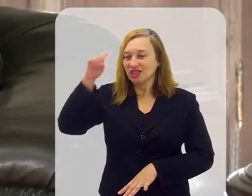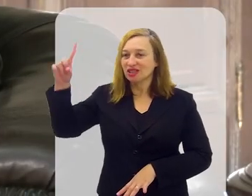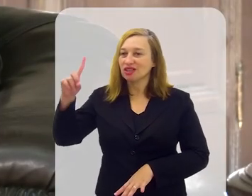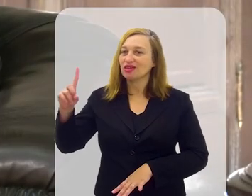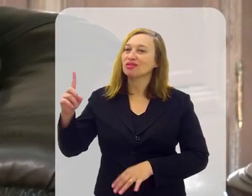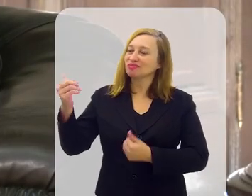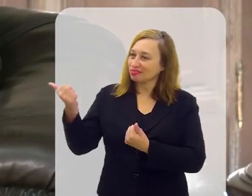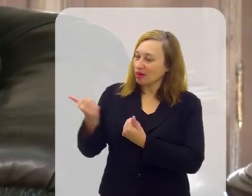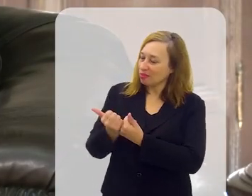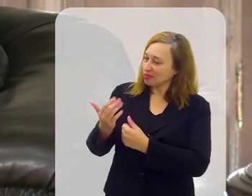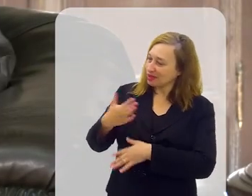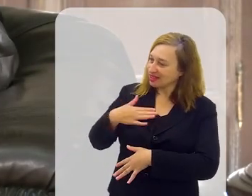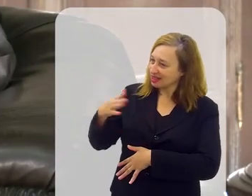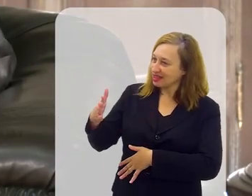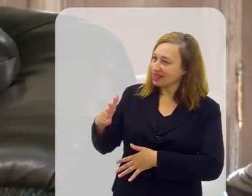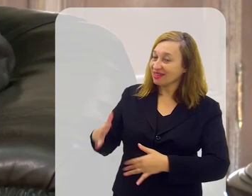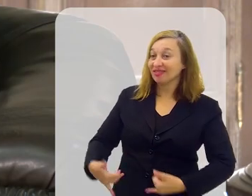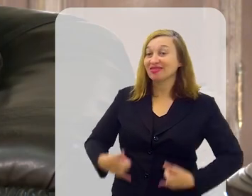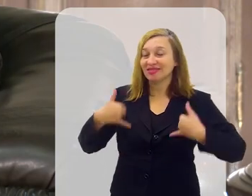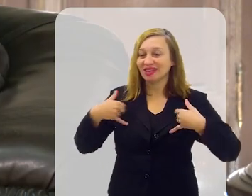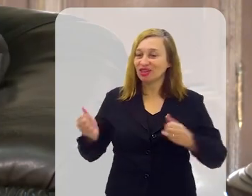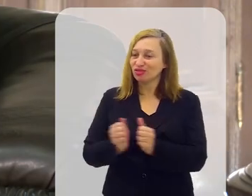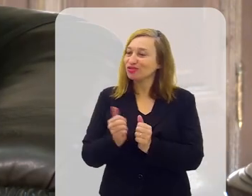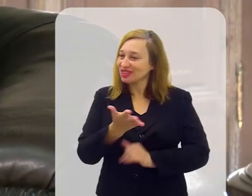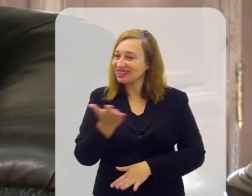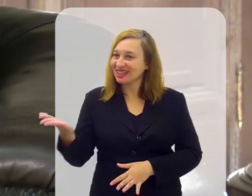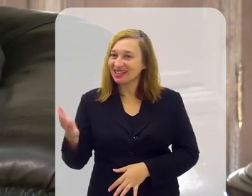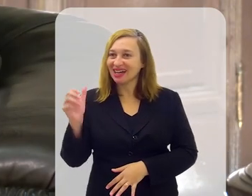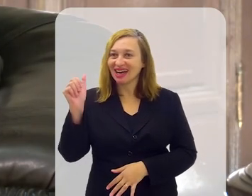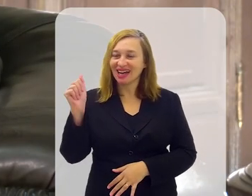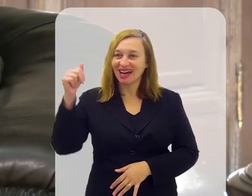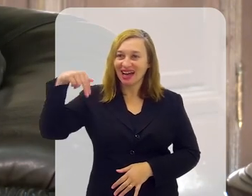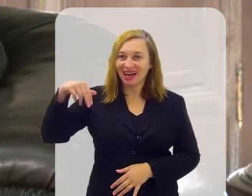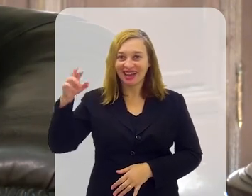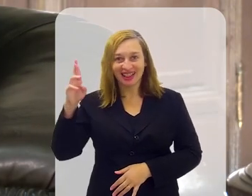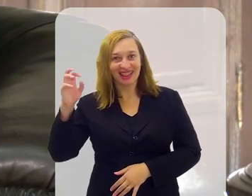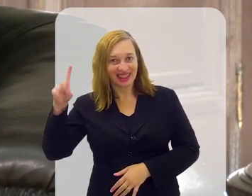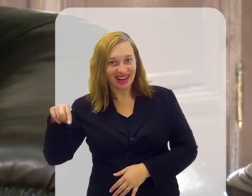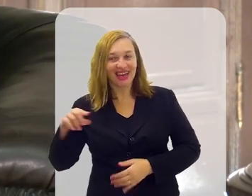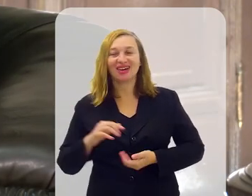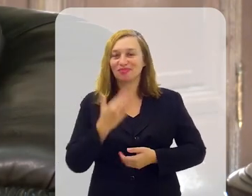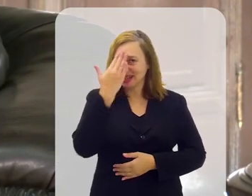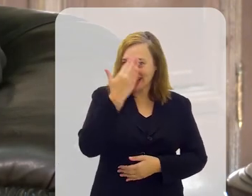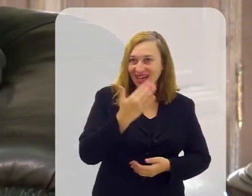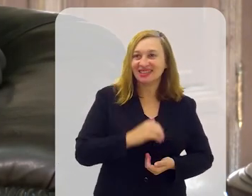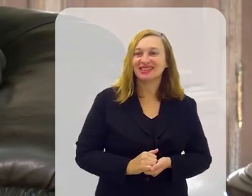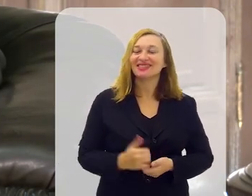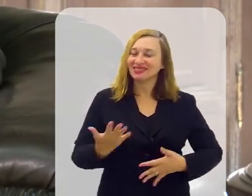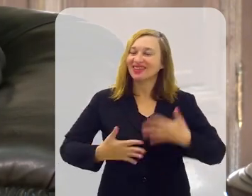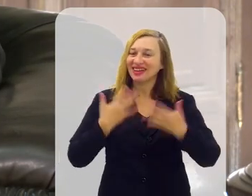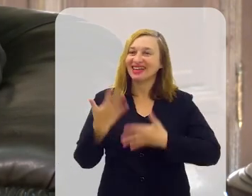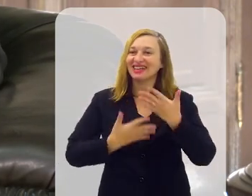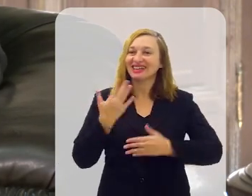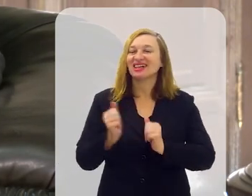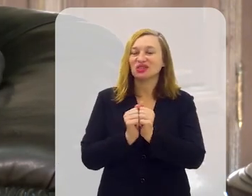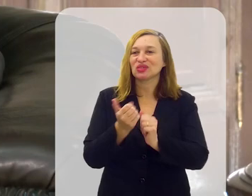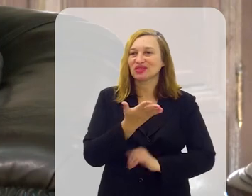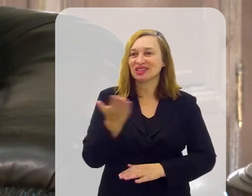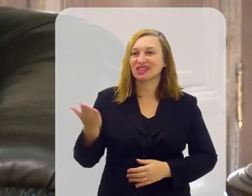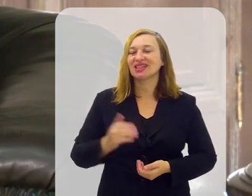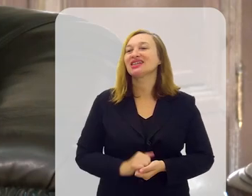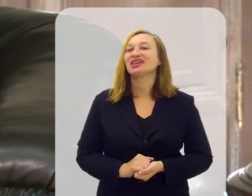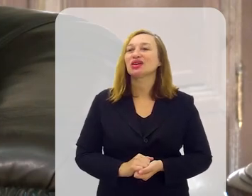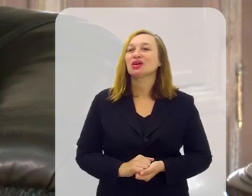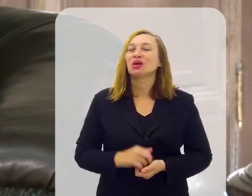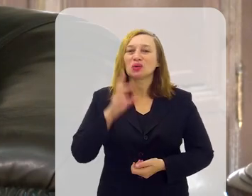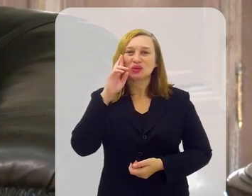ajudar. Estamos juntos, meu amado. Para mim é uma honra estar aqui com vocês, com toda a equipe aqui, com o André. Obrigado, André. E uma honra para mim estar aqui